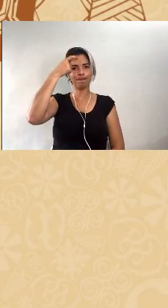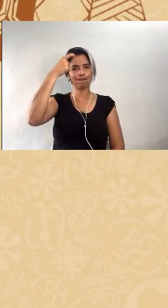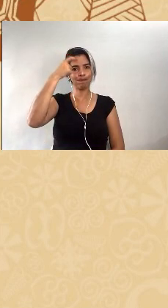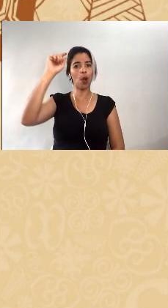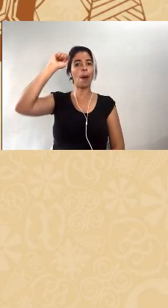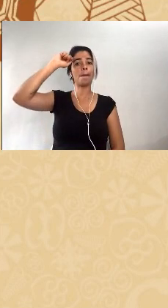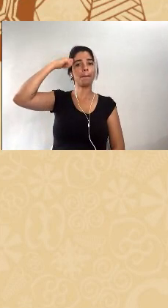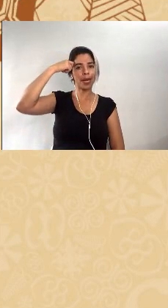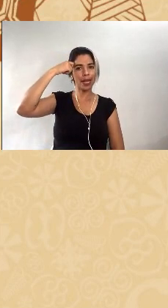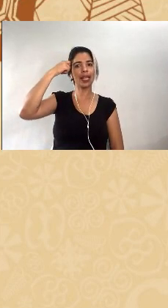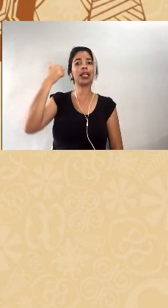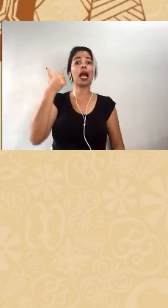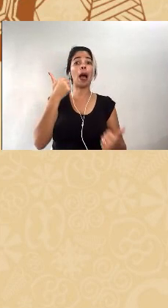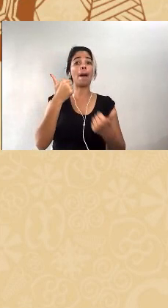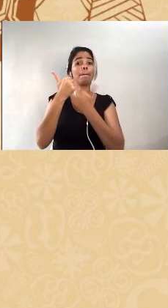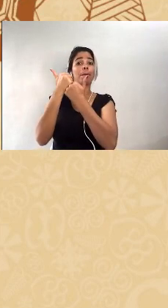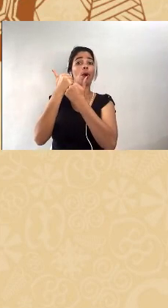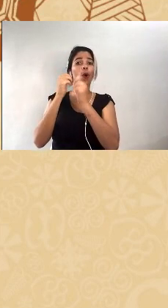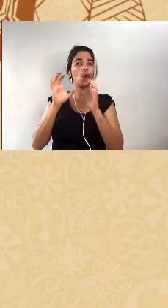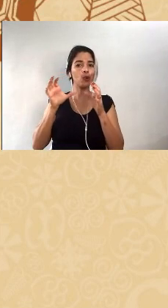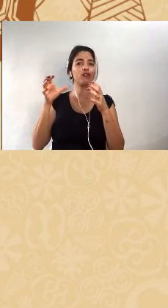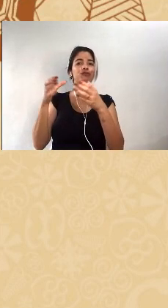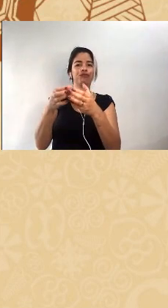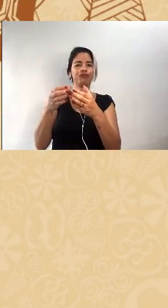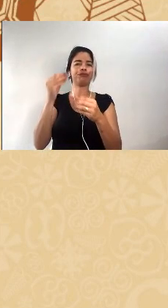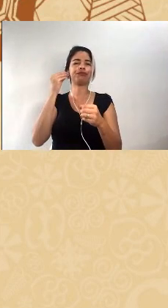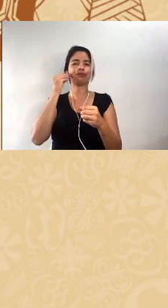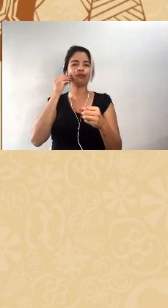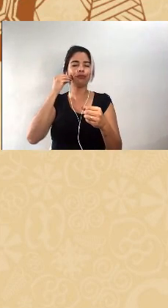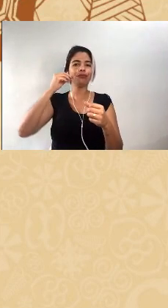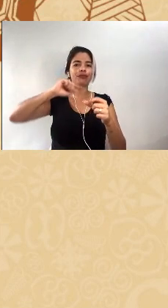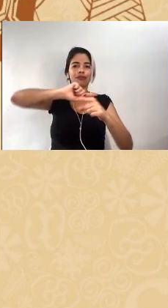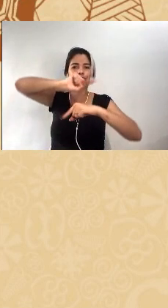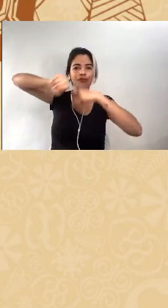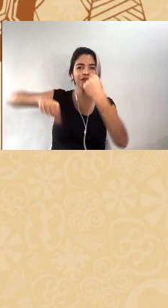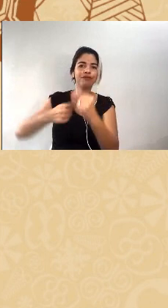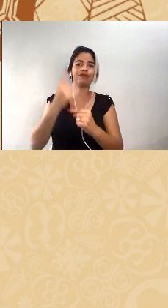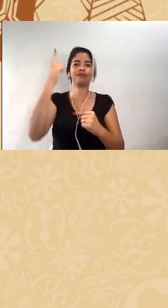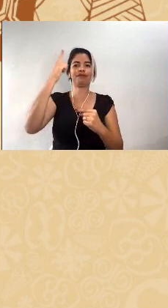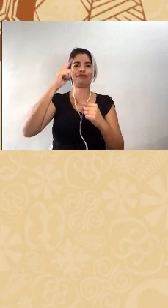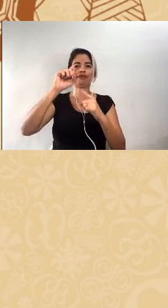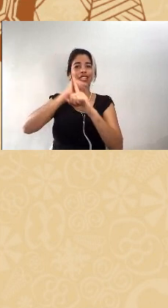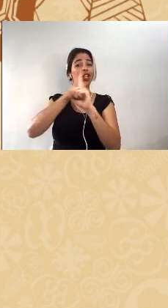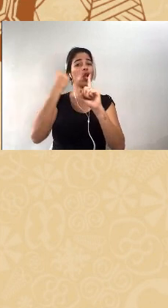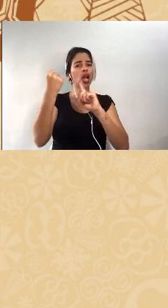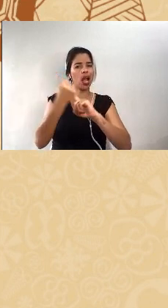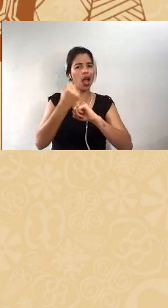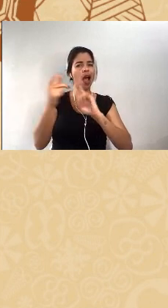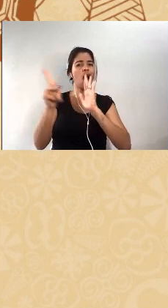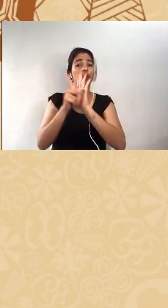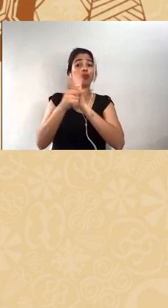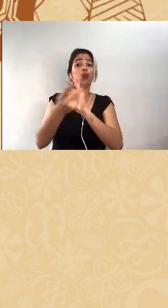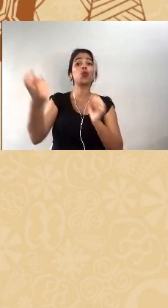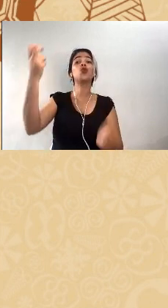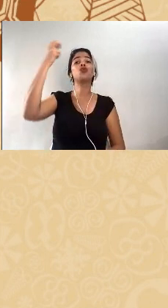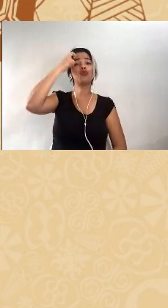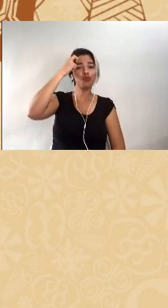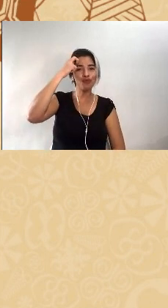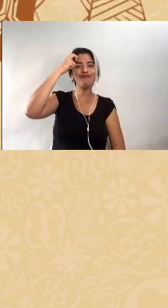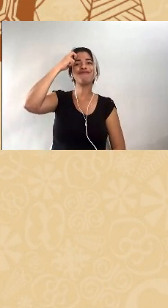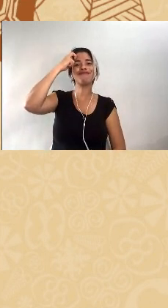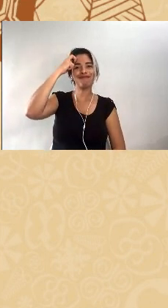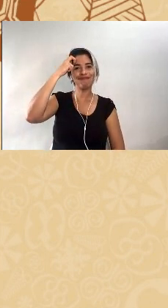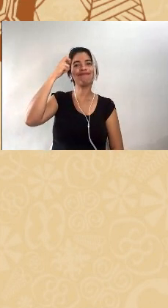esse ator coletivo, tentando mobilizar, transformar a sociedade nas suas estruturas, na sua cultura, né, e